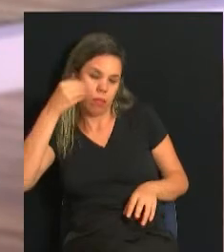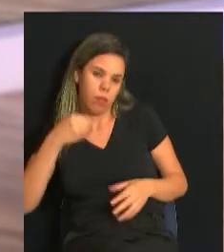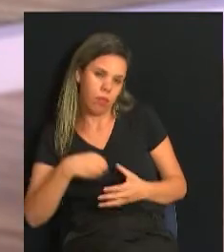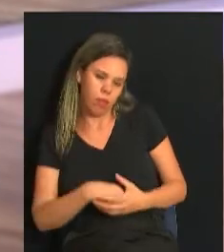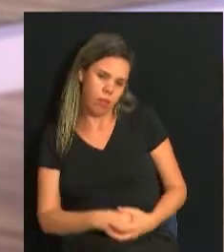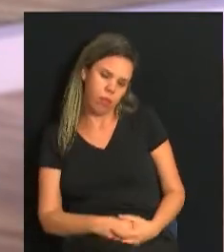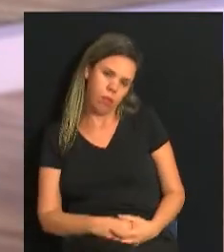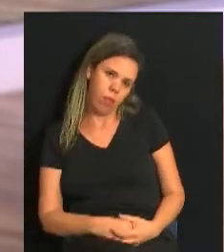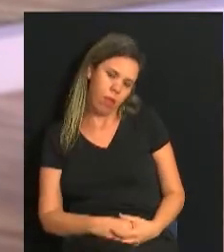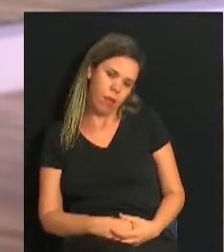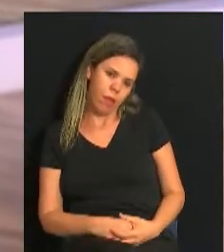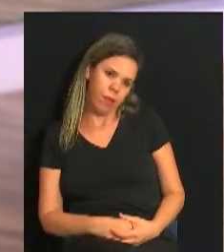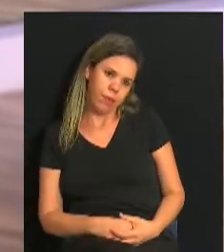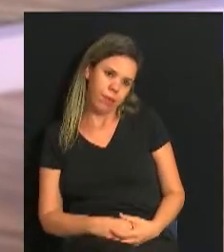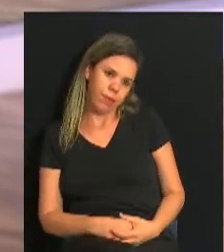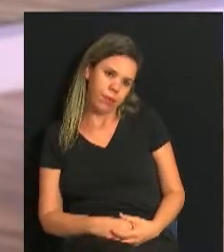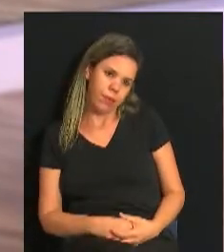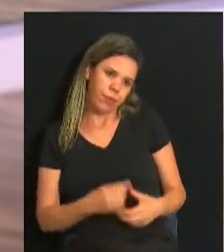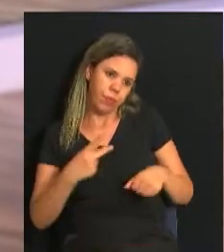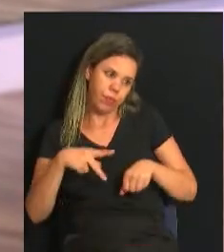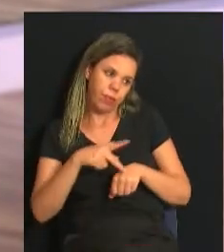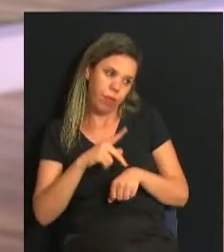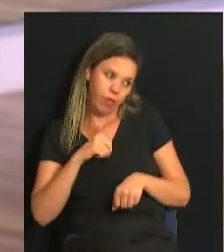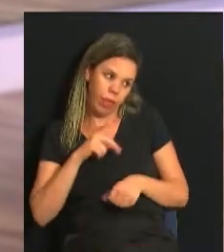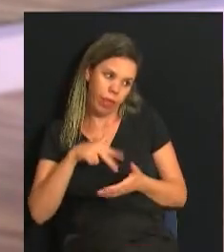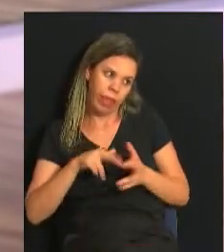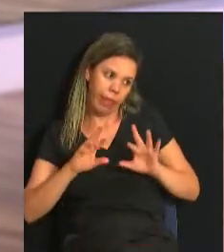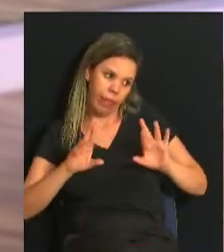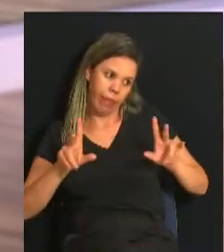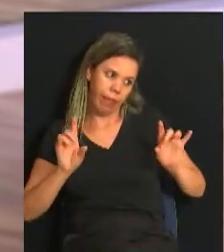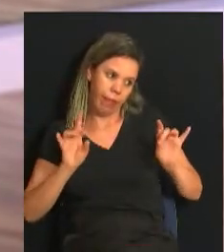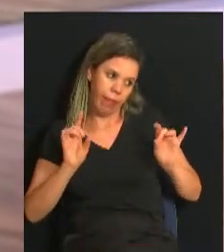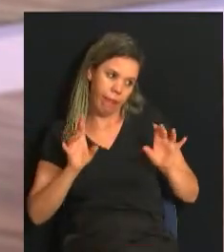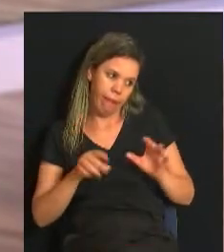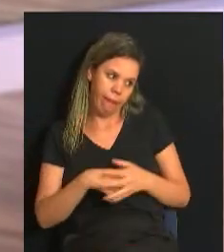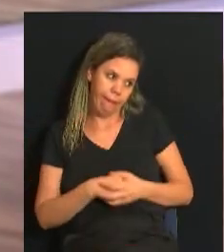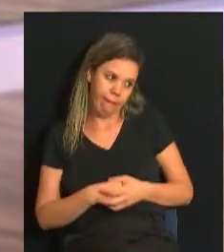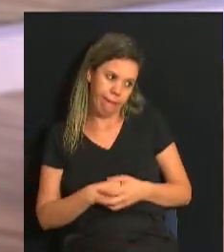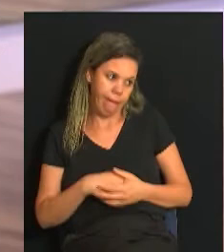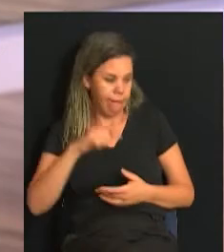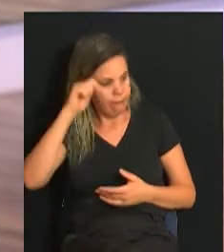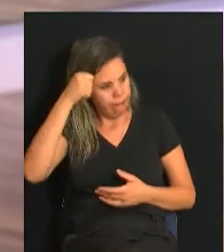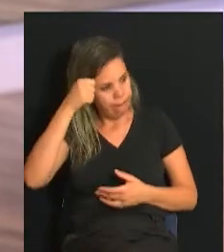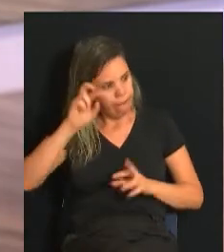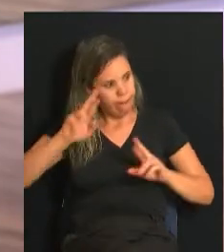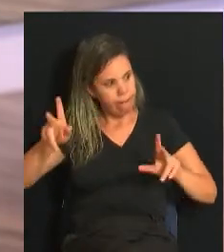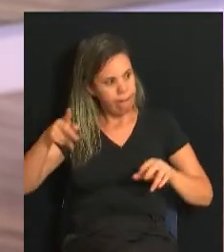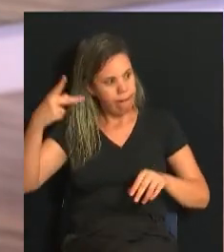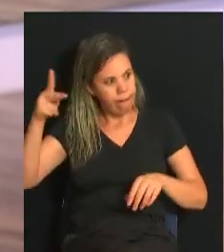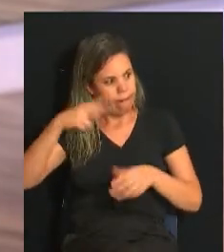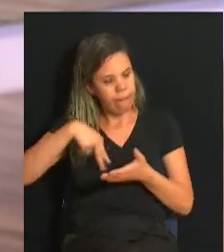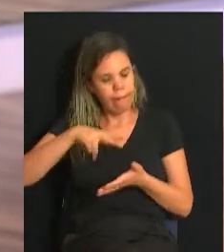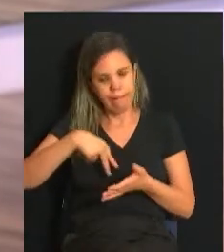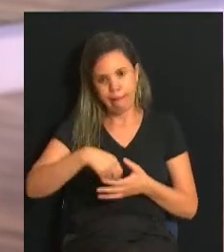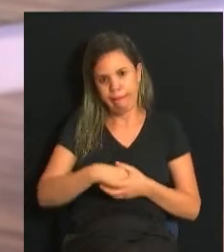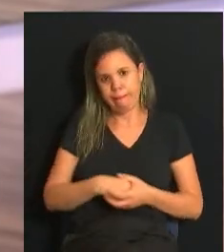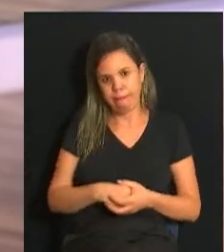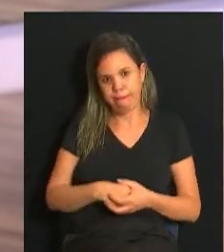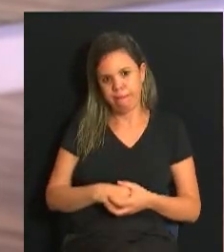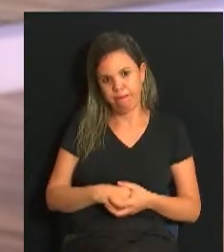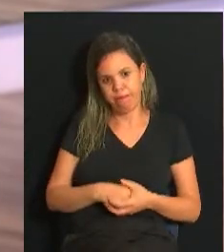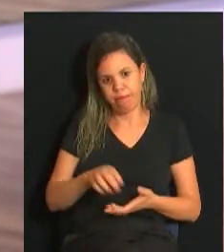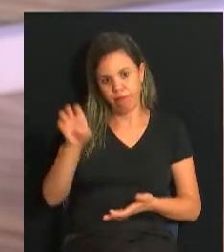É cada país está entre uma das estatísticas acho que dança europa.eu